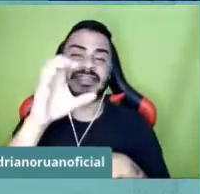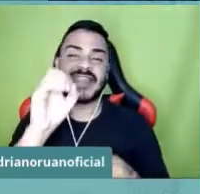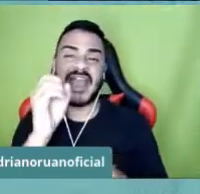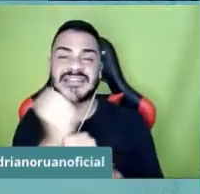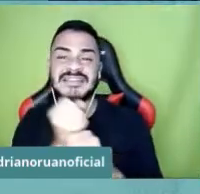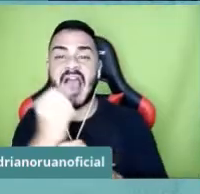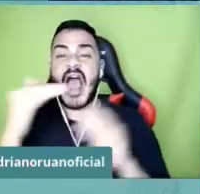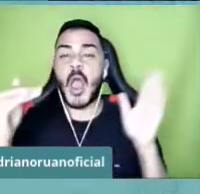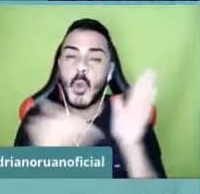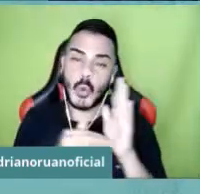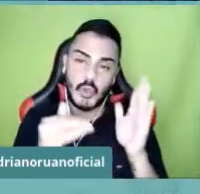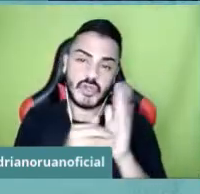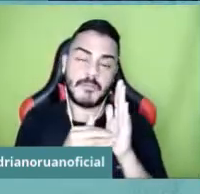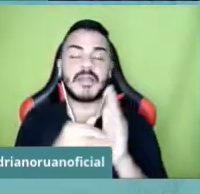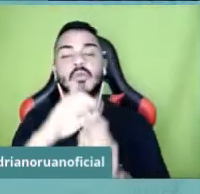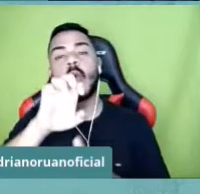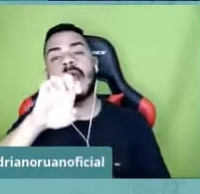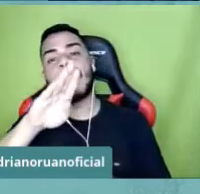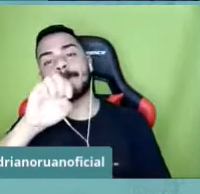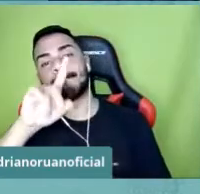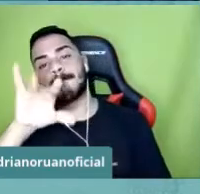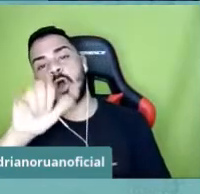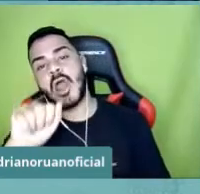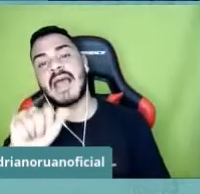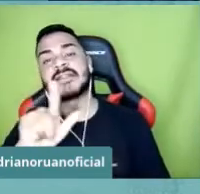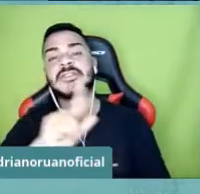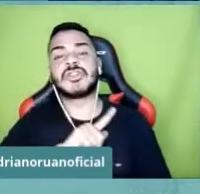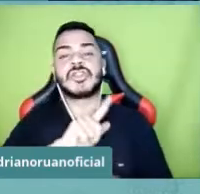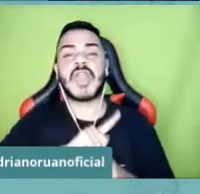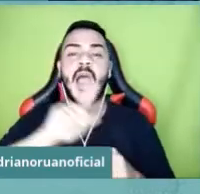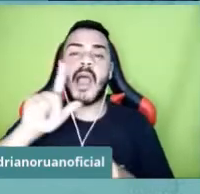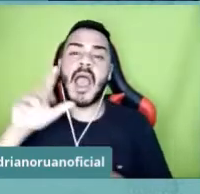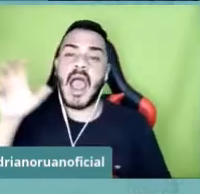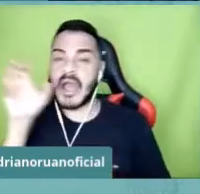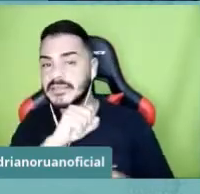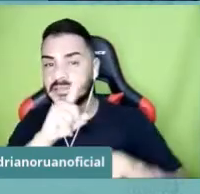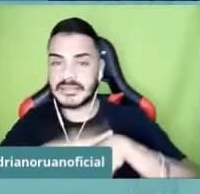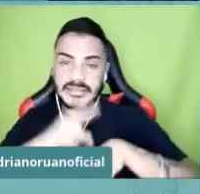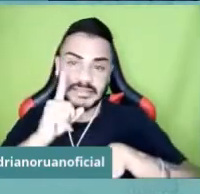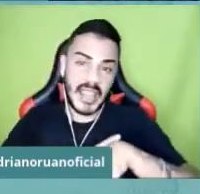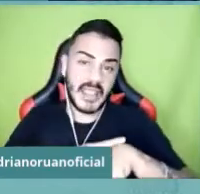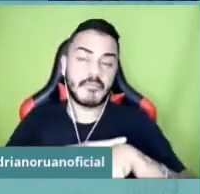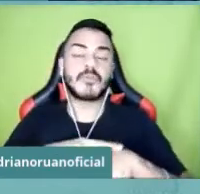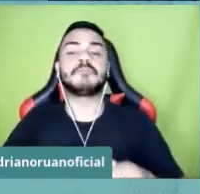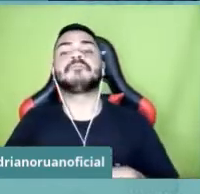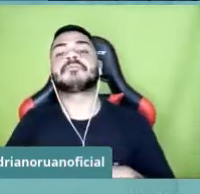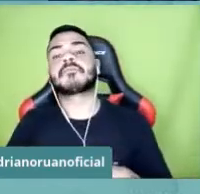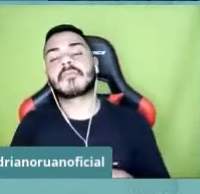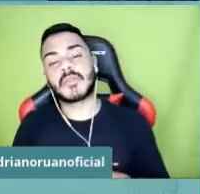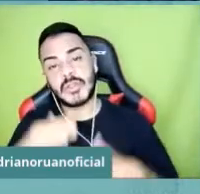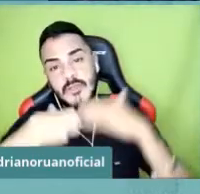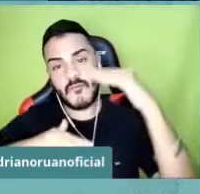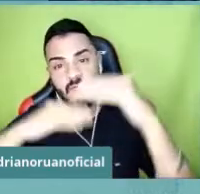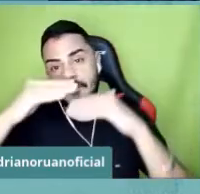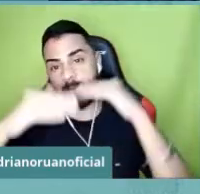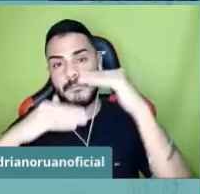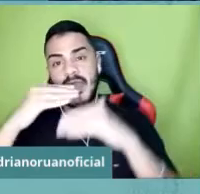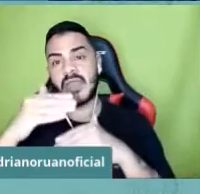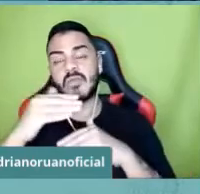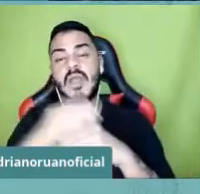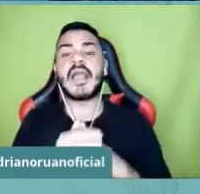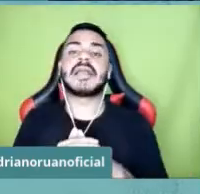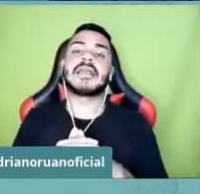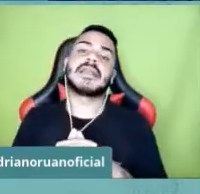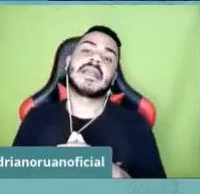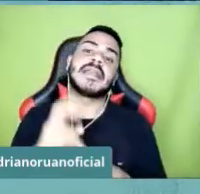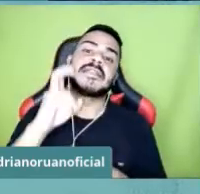falei, tinha sido do Ebola, tinha batido o recorde no tempo de produção, de desenvolvimento. A vacina do Ebola foi desenvolvida em